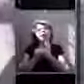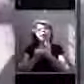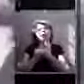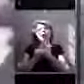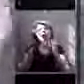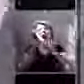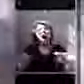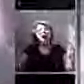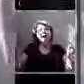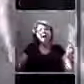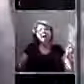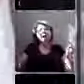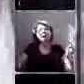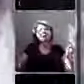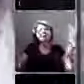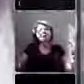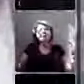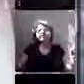Durão, ponto.